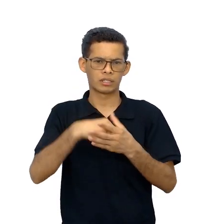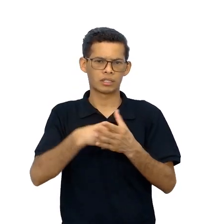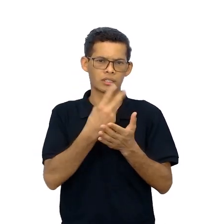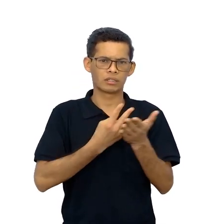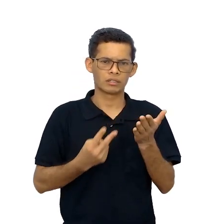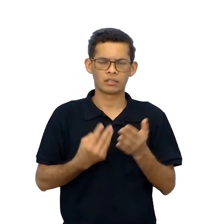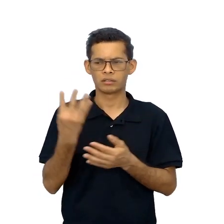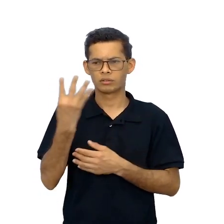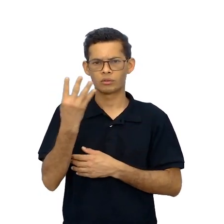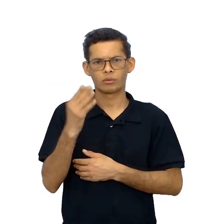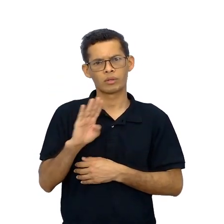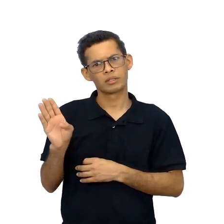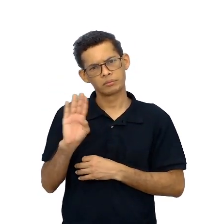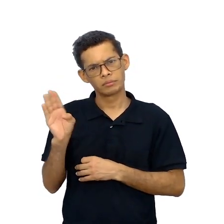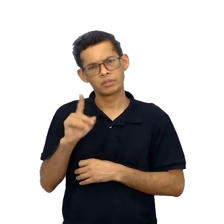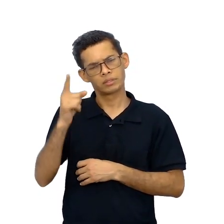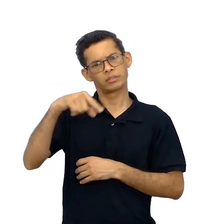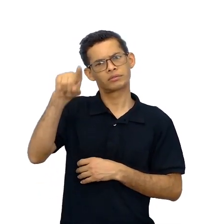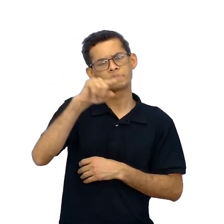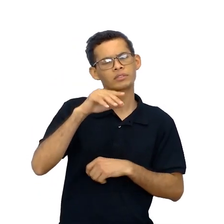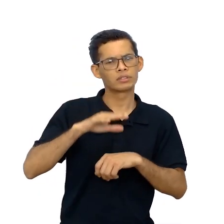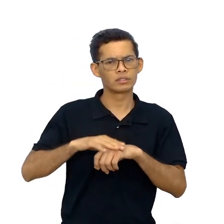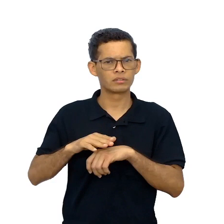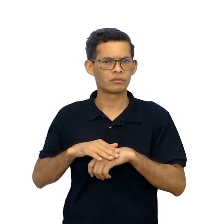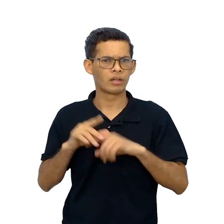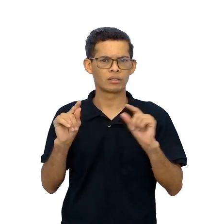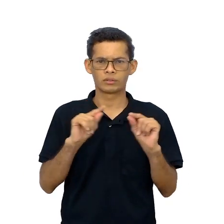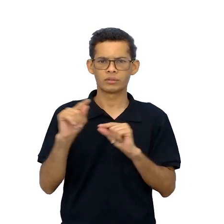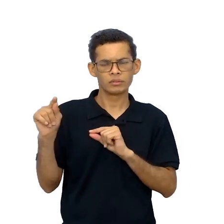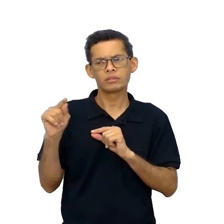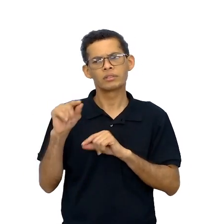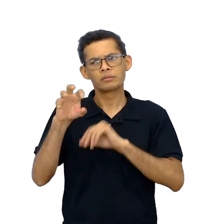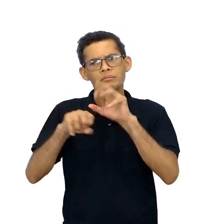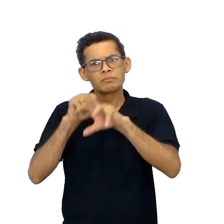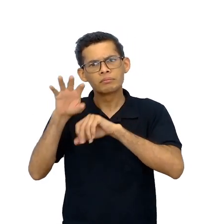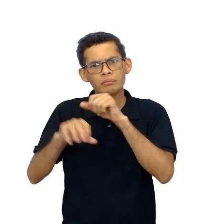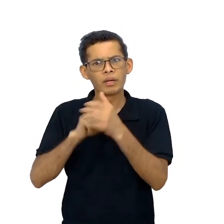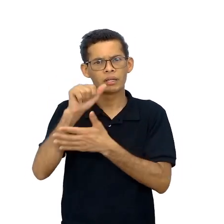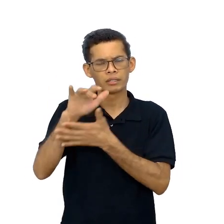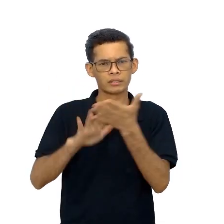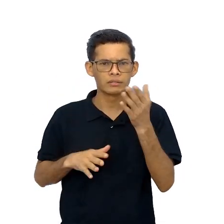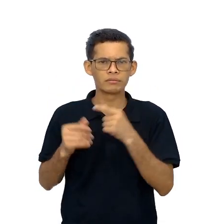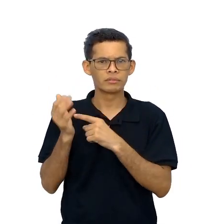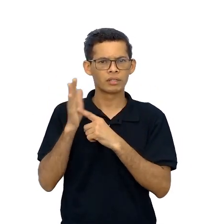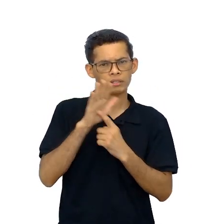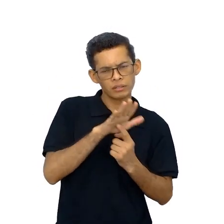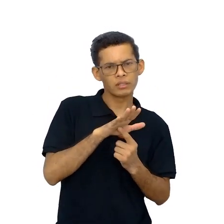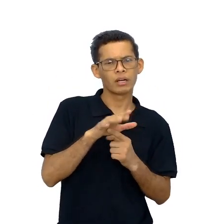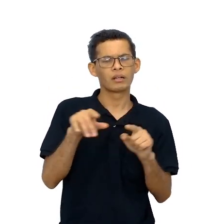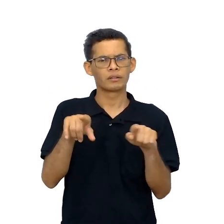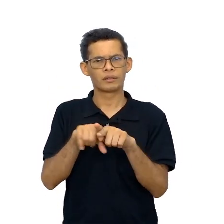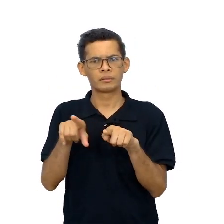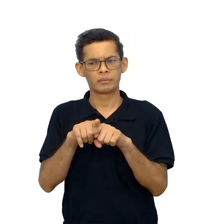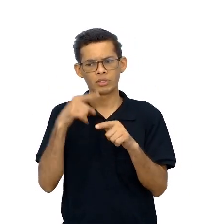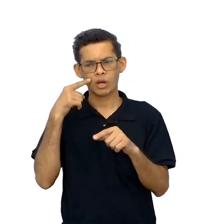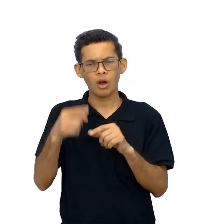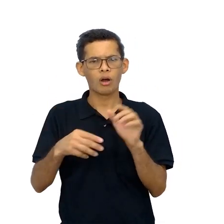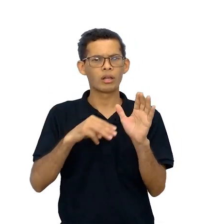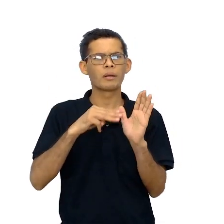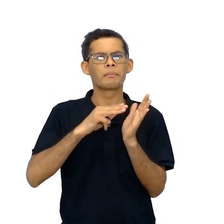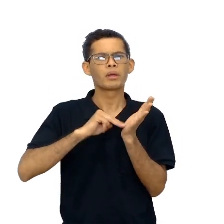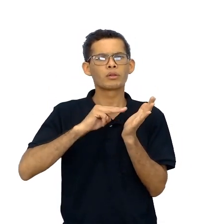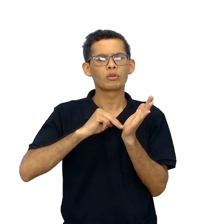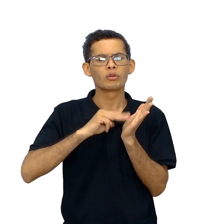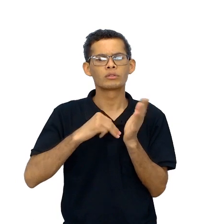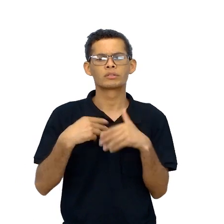bimestre do Aprender Sempre, que vocês selecionem questões de lá, atividades de lá, olhem a metodologia, né, como se